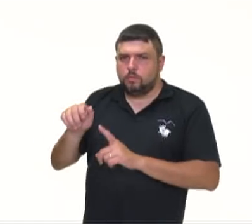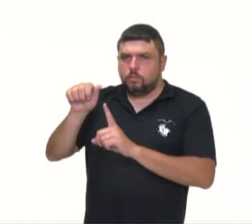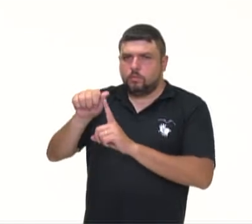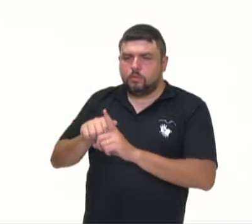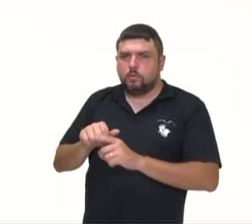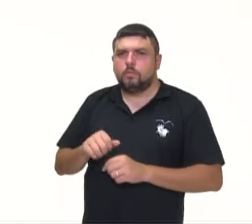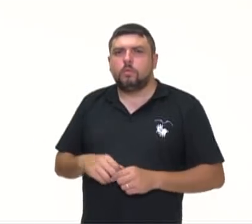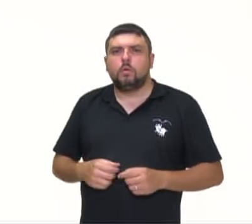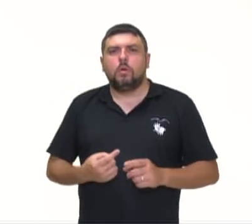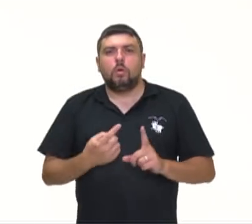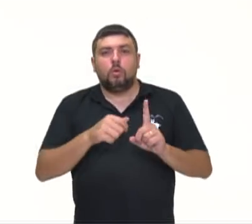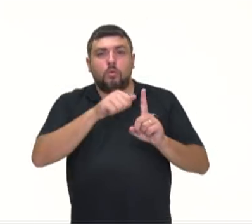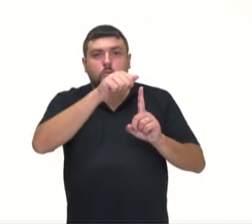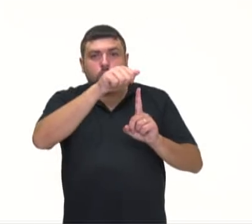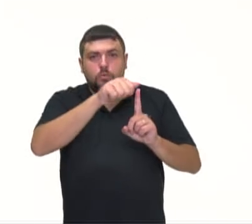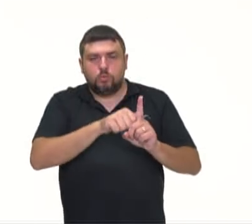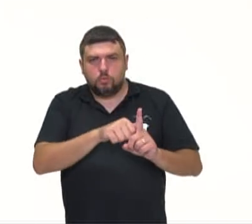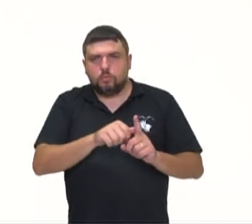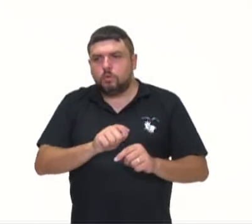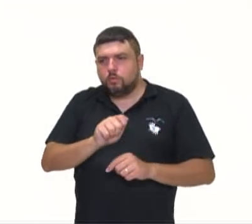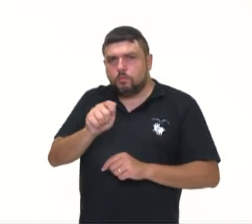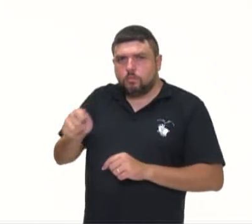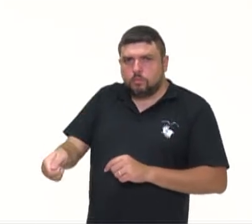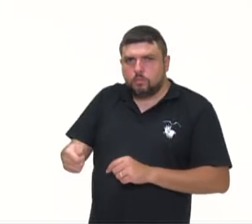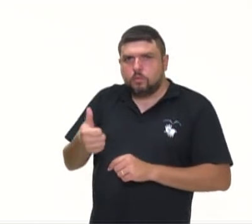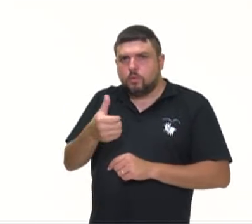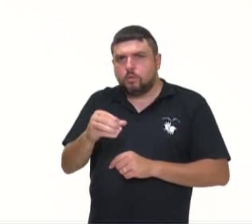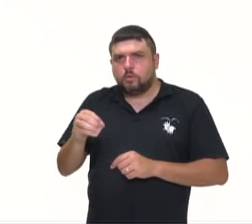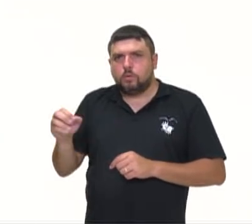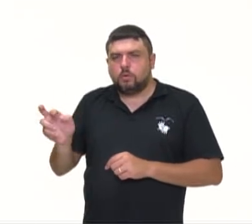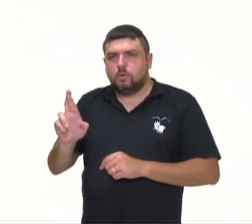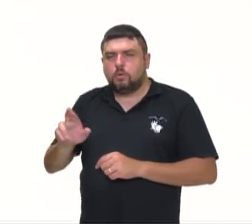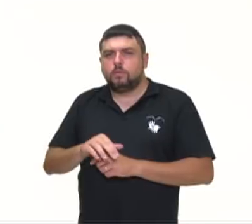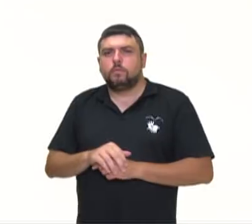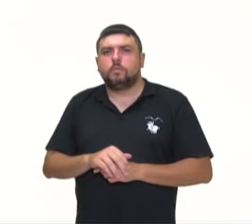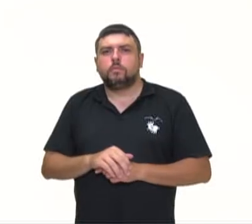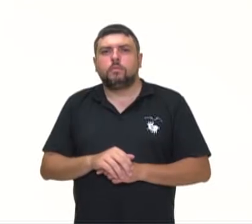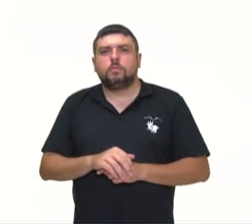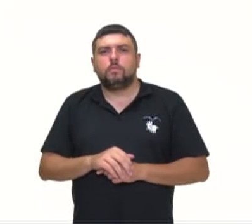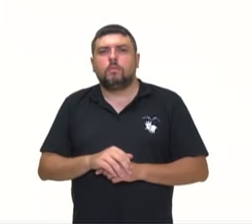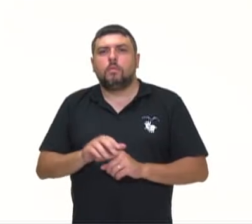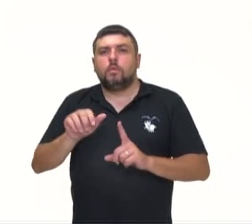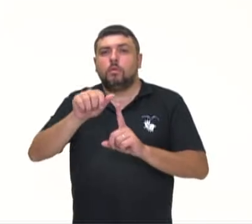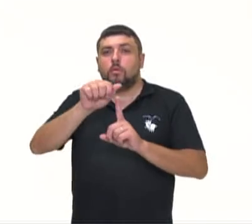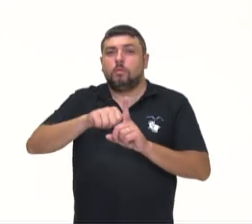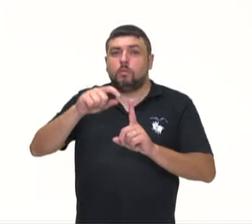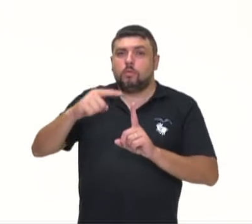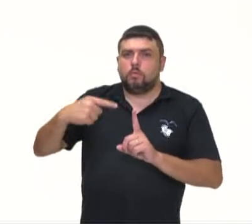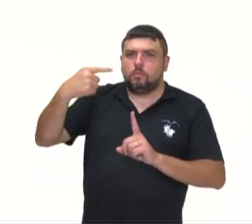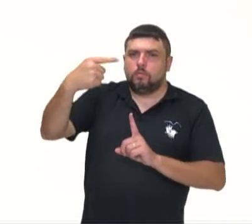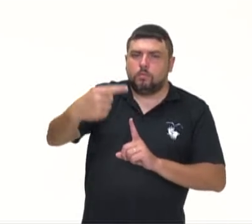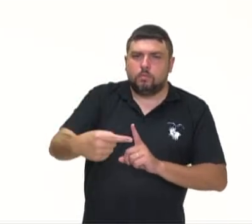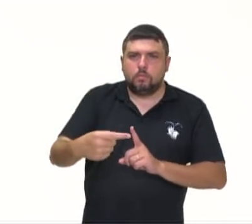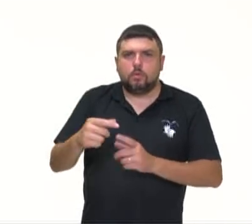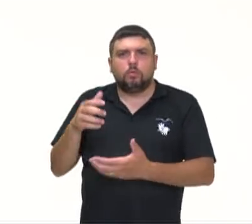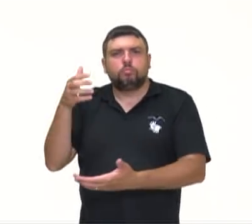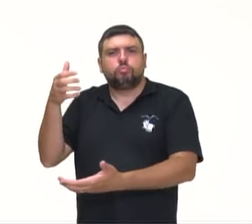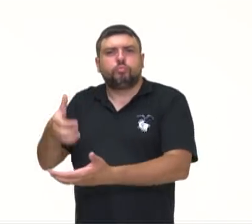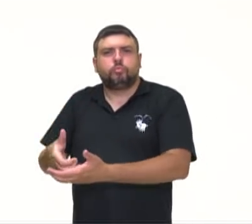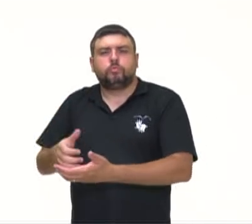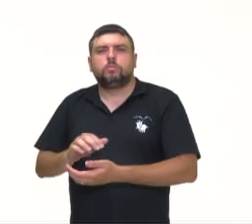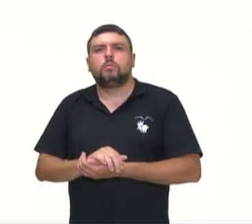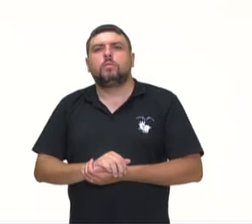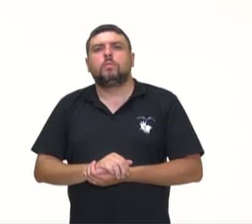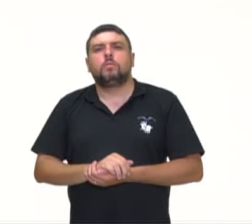já pagou R$100 desse empréstimo. Um mês depois desse pagamento, ele liquidou a dívida. Qual é